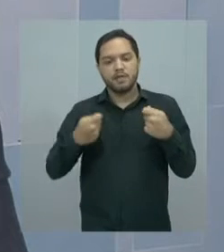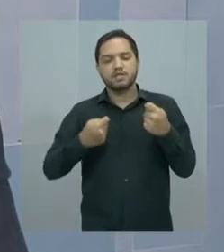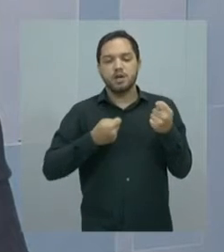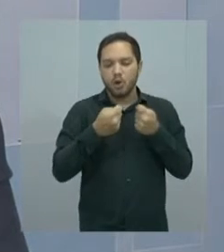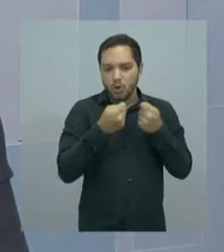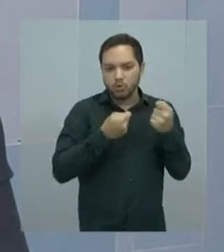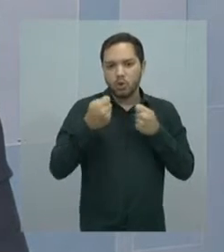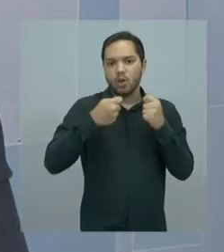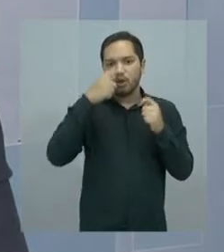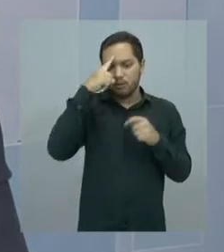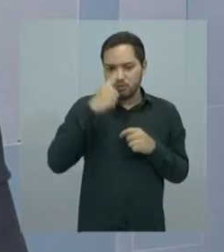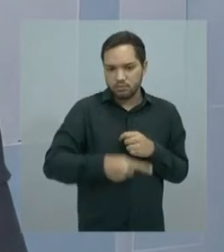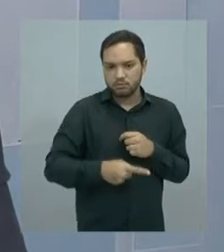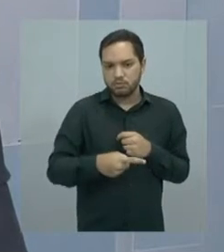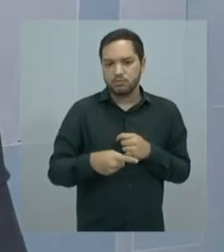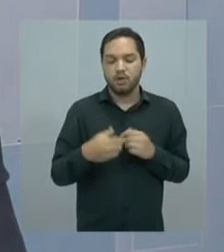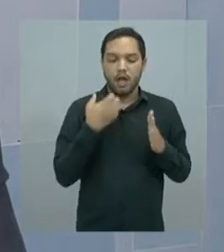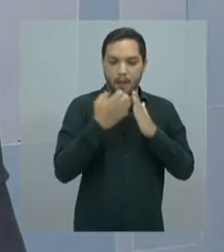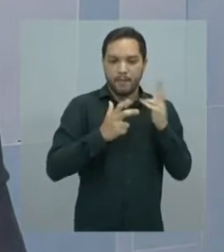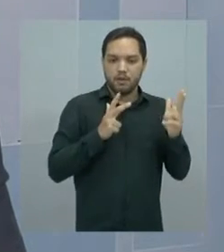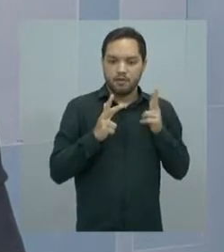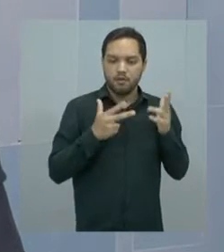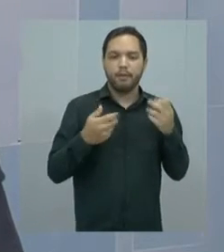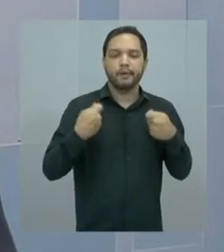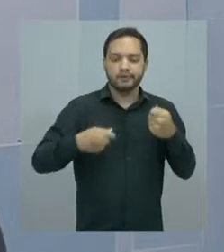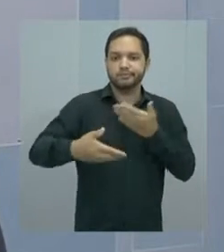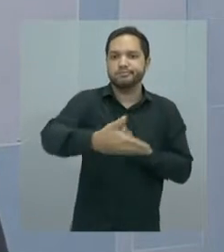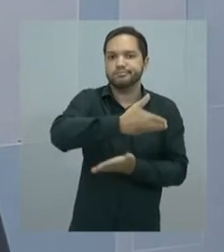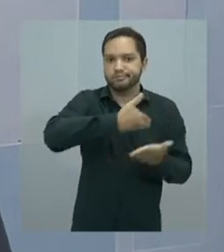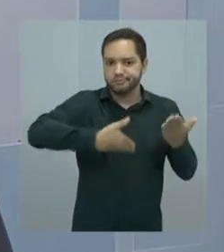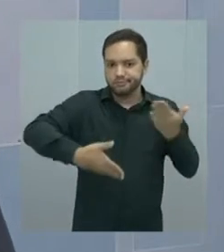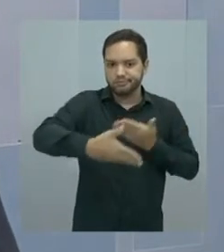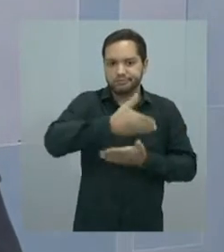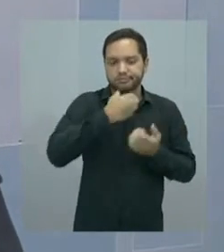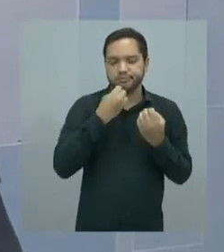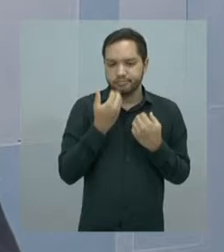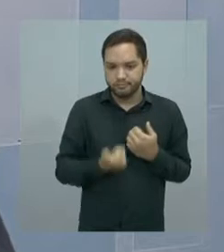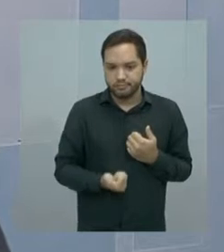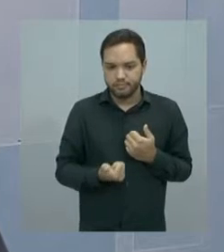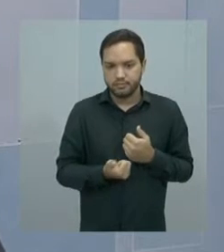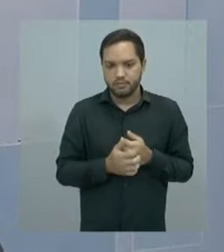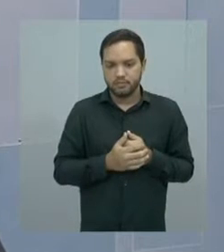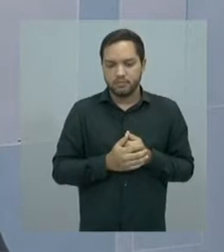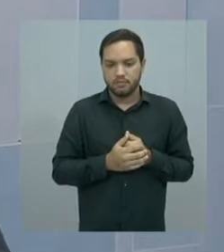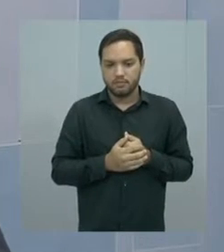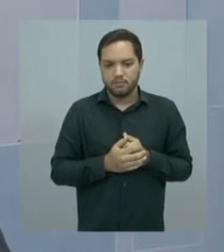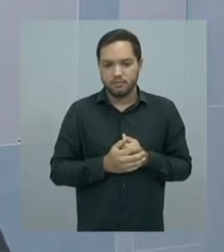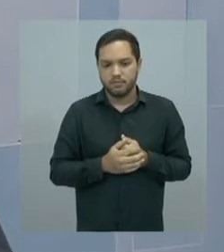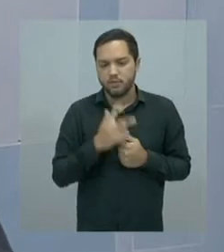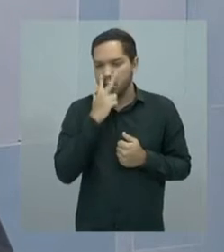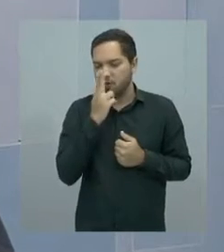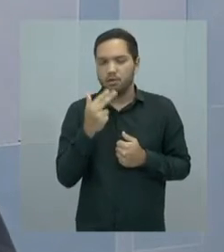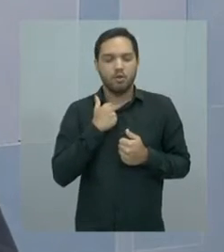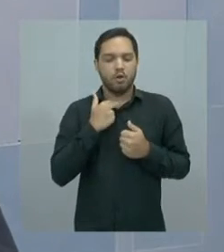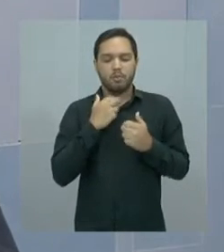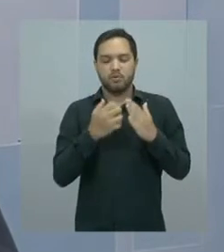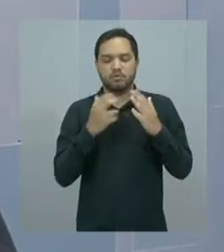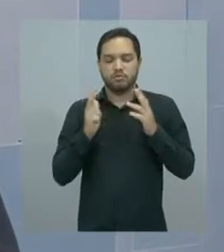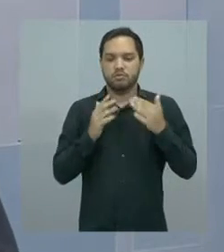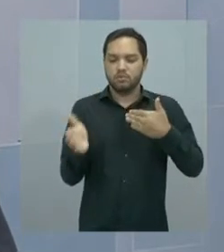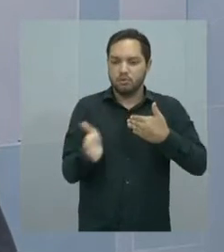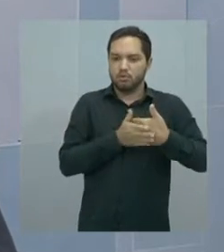se conviver com a empresa. O sistema não pode ser um sistema fechado mesmo, estatizado. Tem que ter um